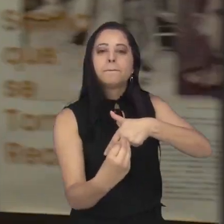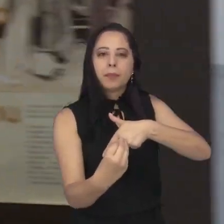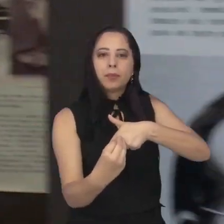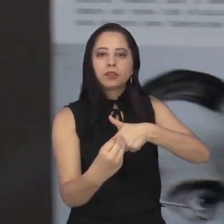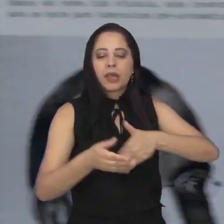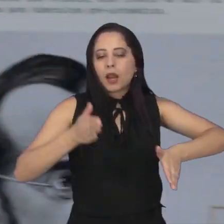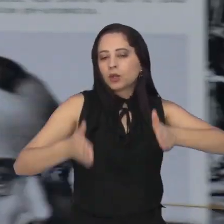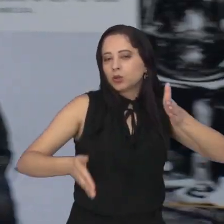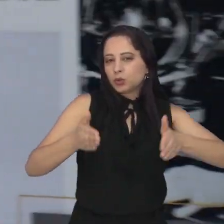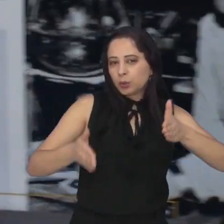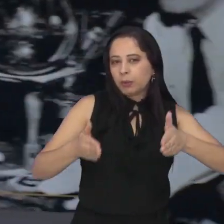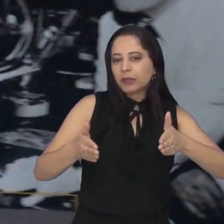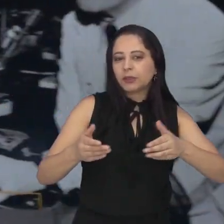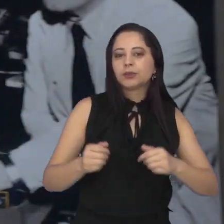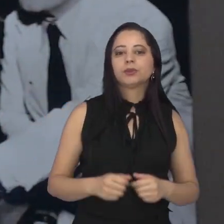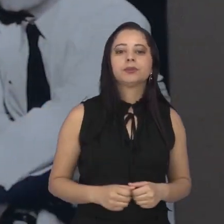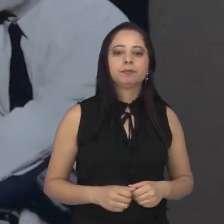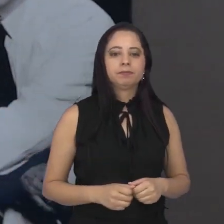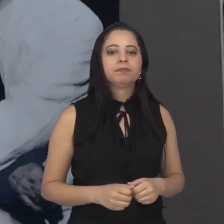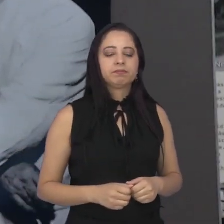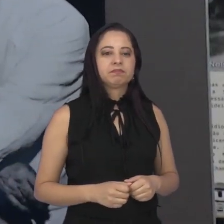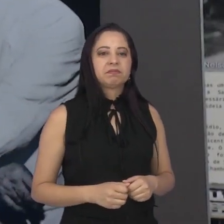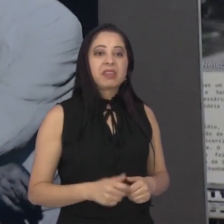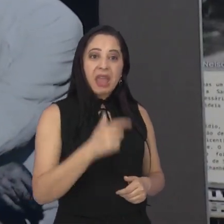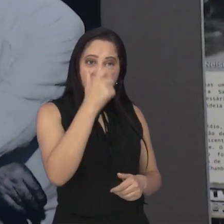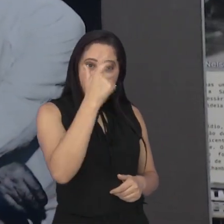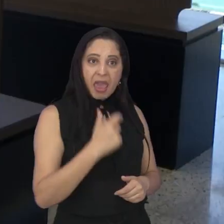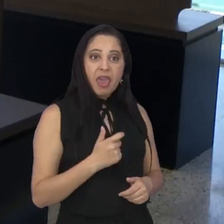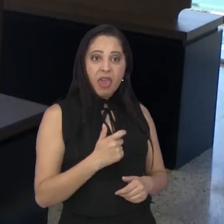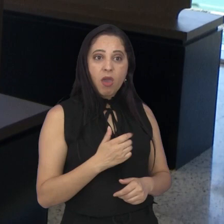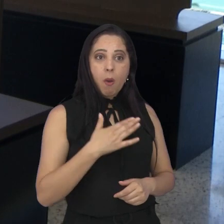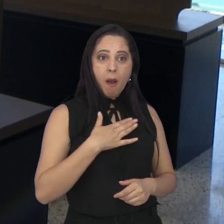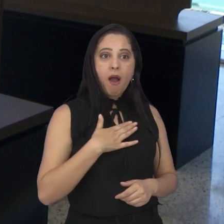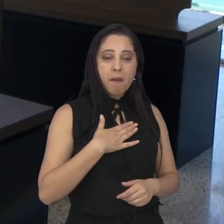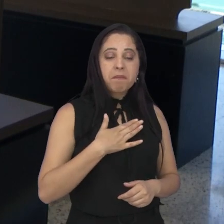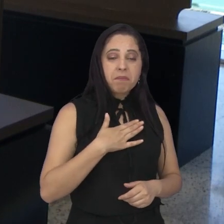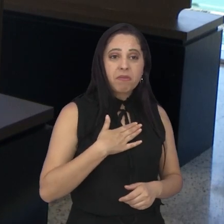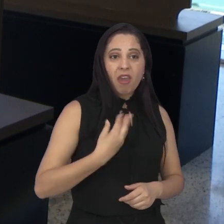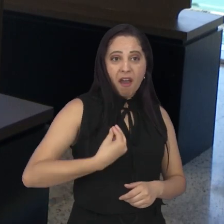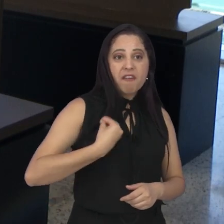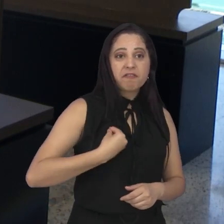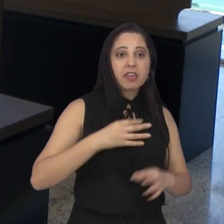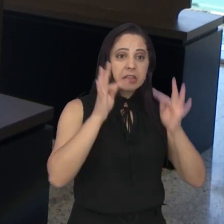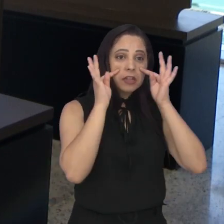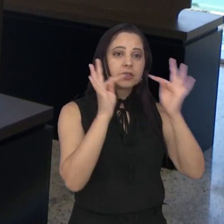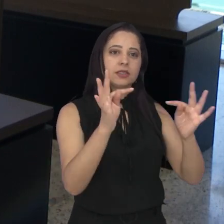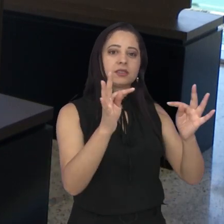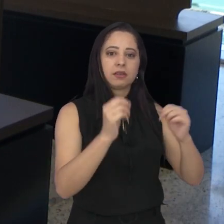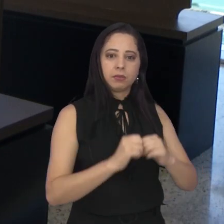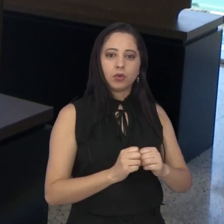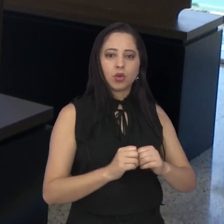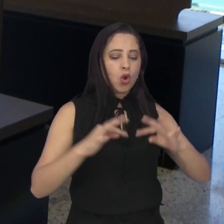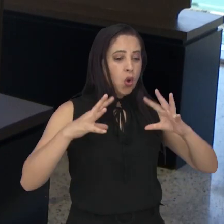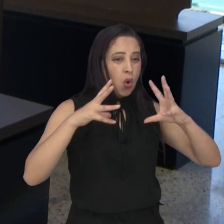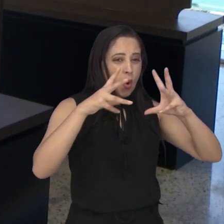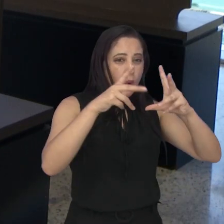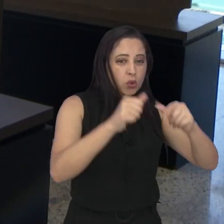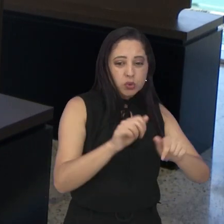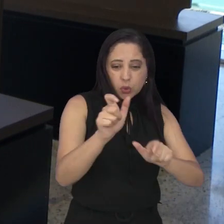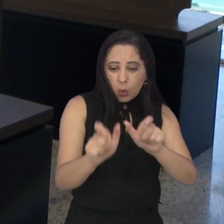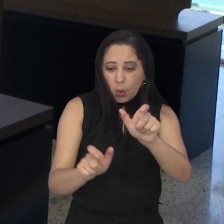que se destacaram na cidade durante a fase sanatorial. Eu posso até dar testemunho da minha congregação. As